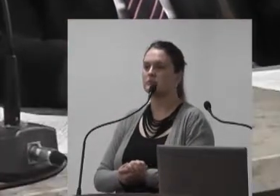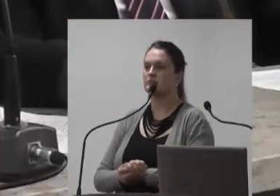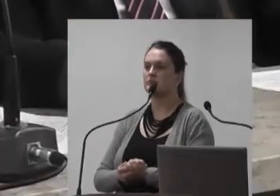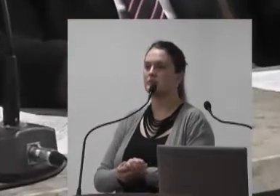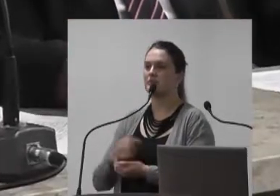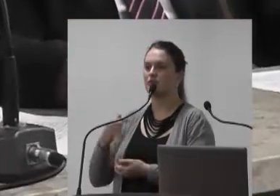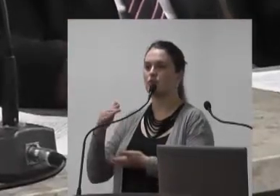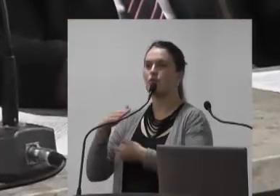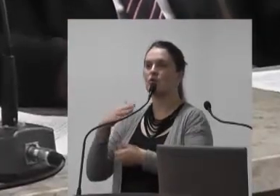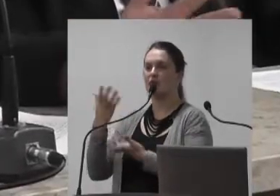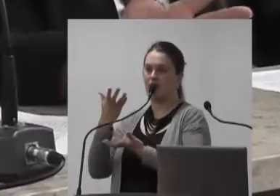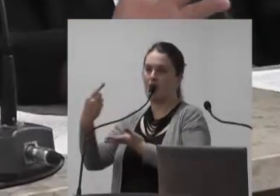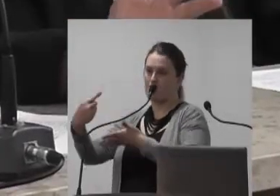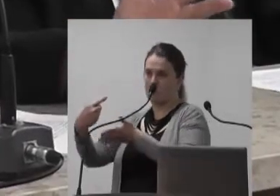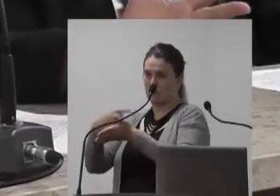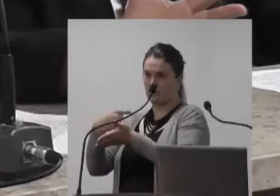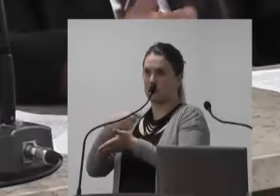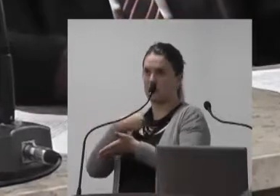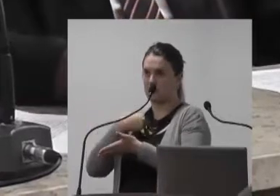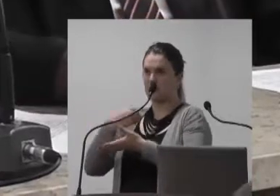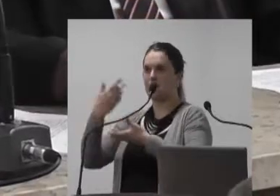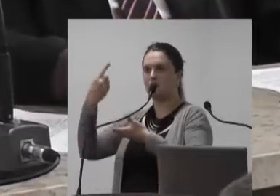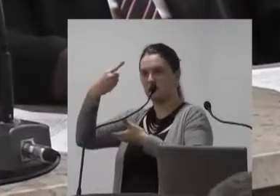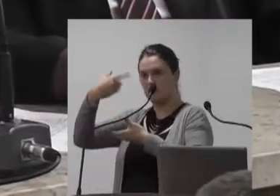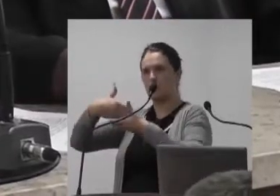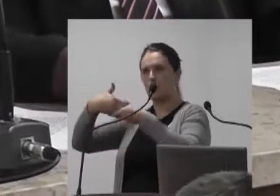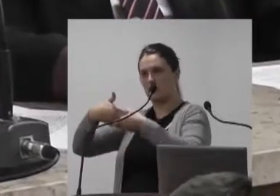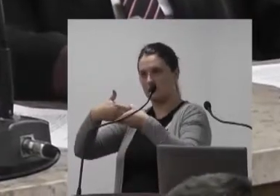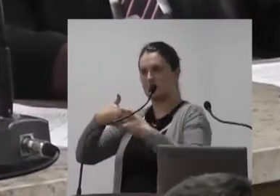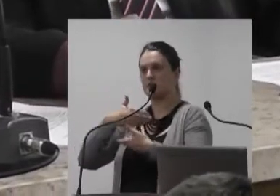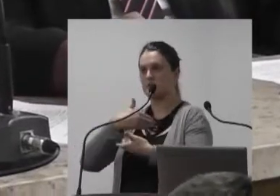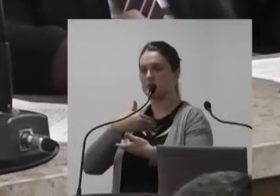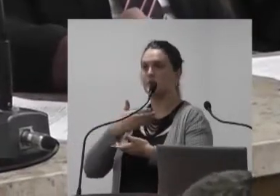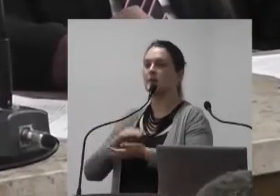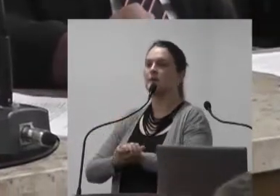Eu gostaria de perguntar para a Tati, dando primeiramente os parabéns a ela.